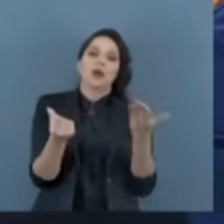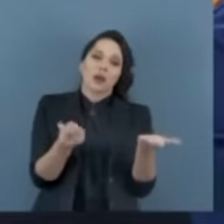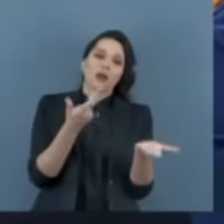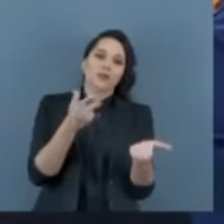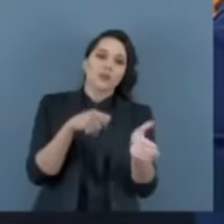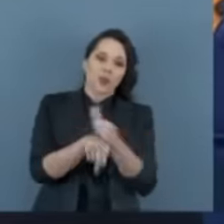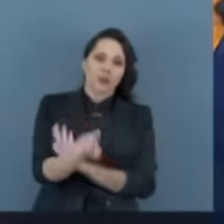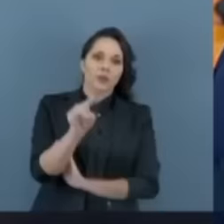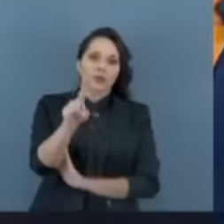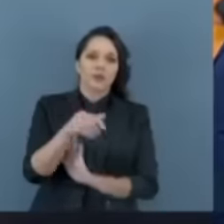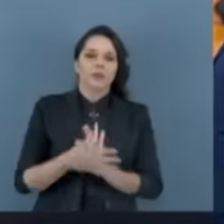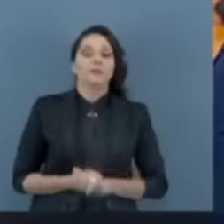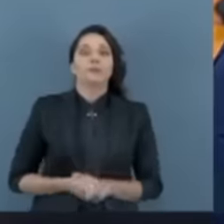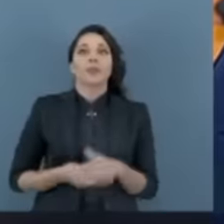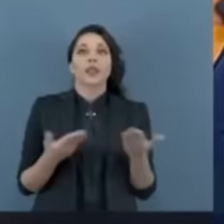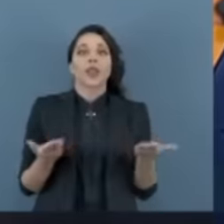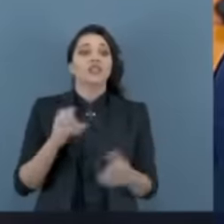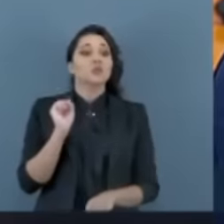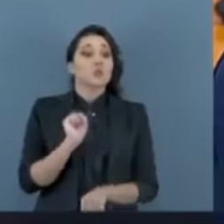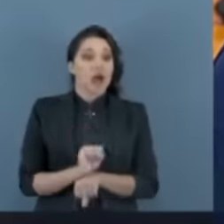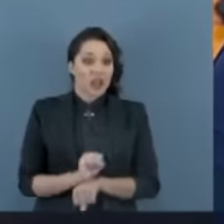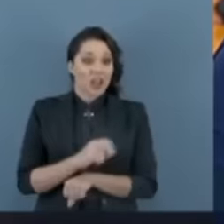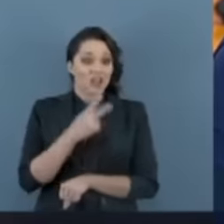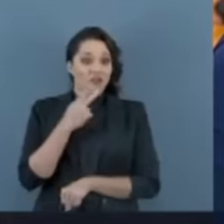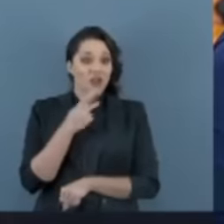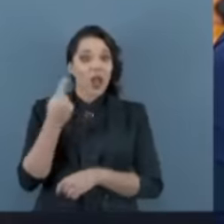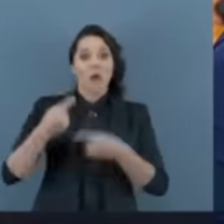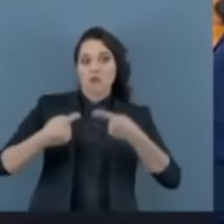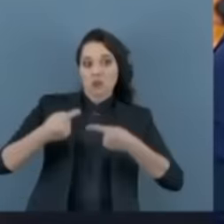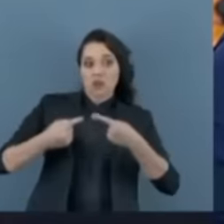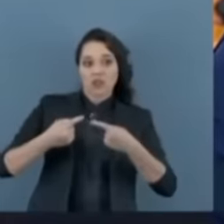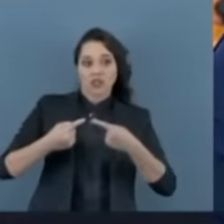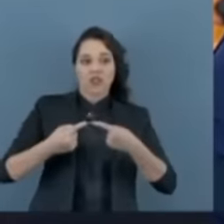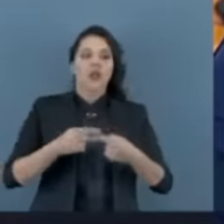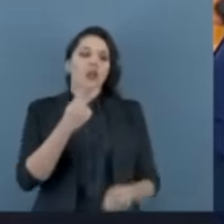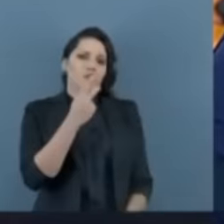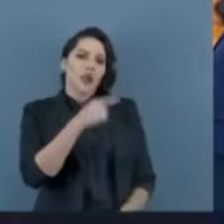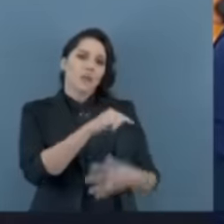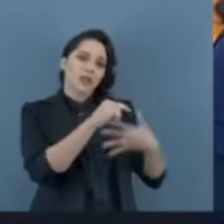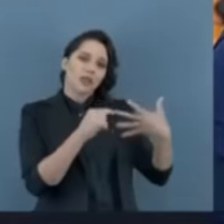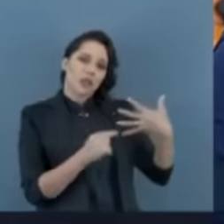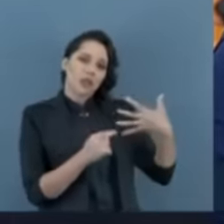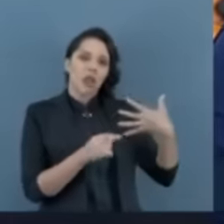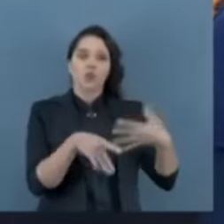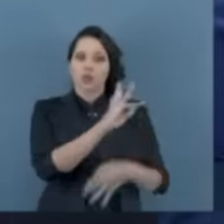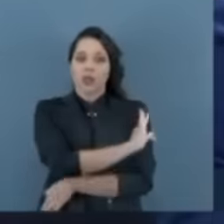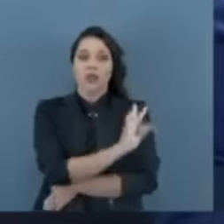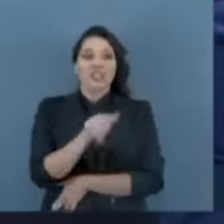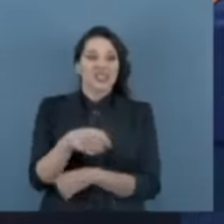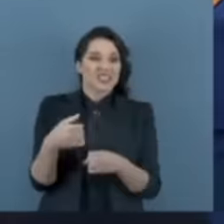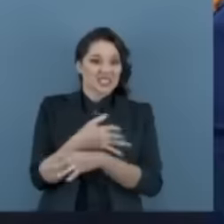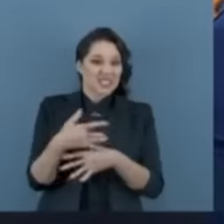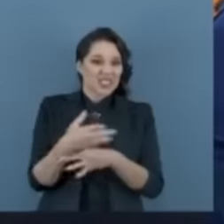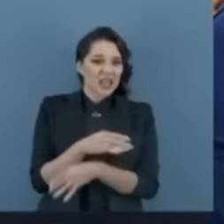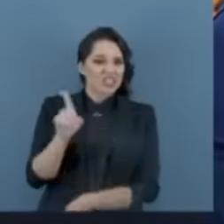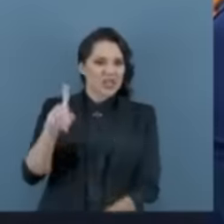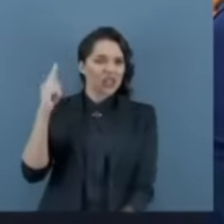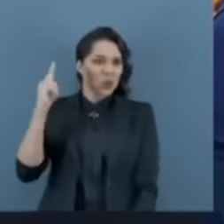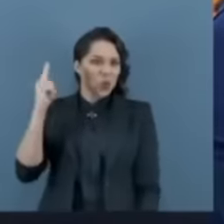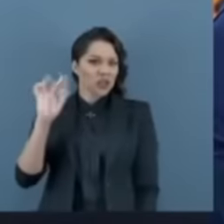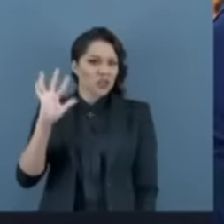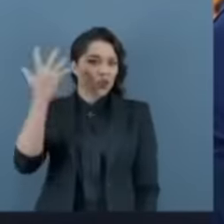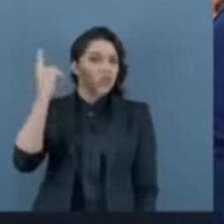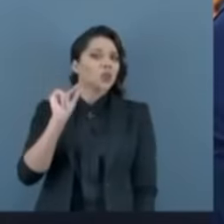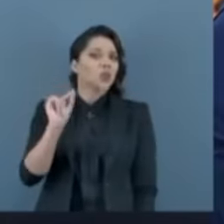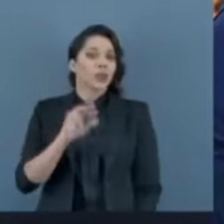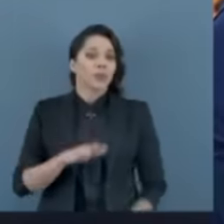para a senhora, que a gente parar de tratar mais com a questão política e tratar mais o critério técnico. Porque nessa cidade, lá em Goiás, aconteceu isso aqui,